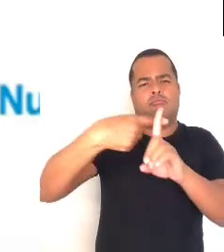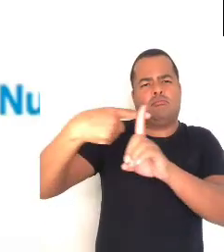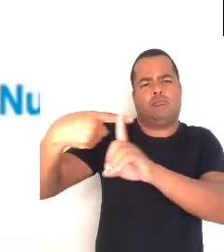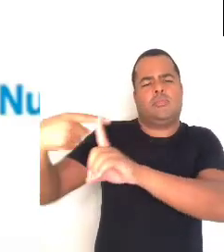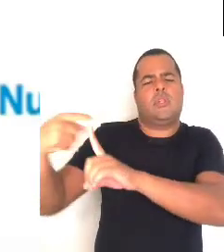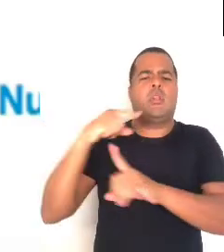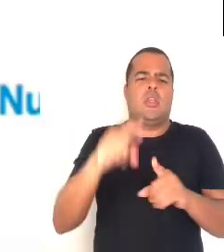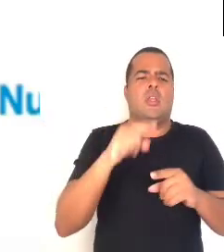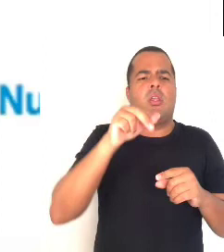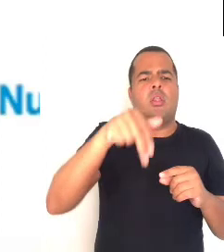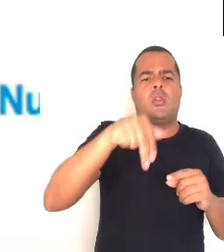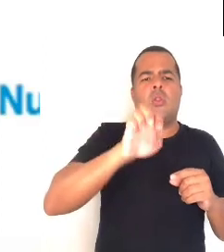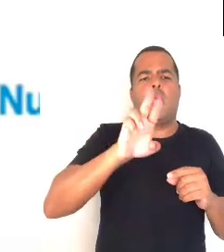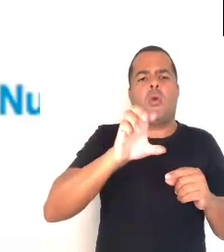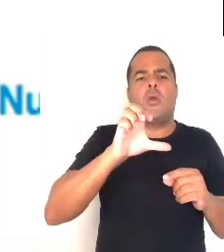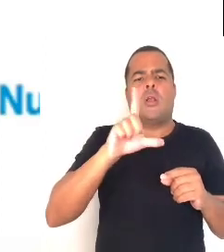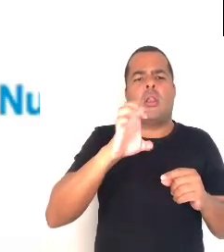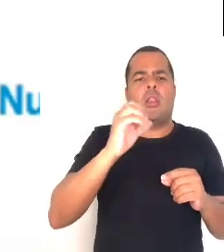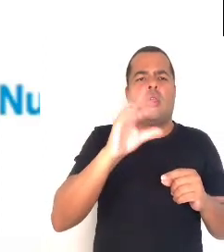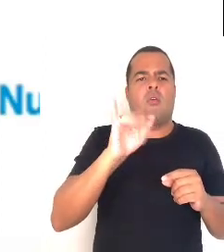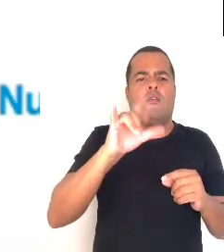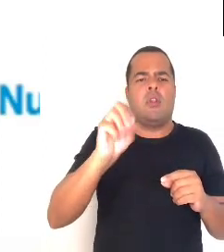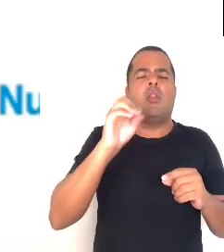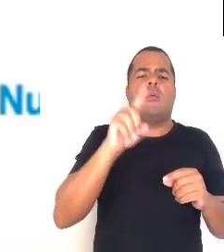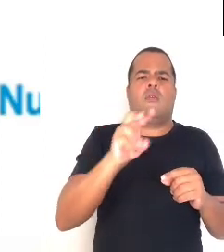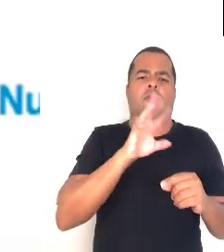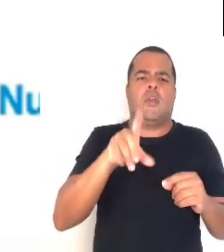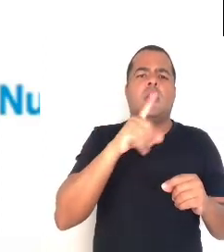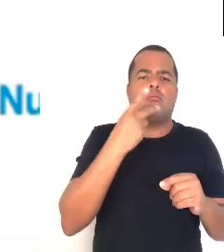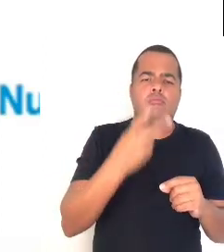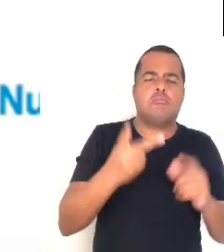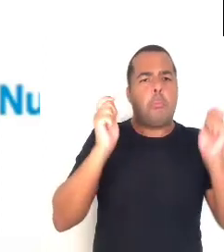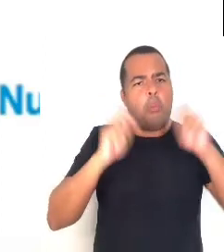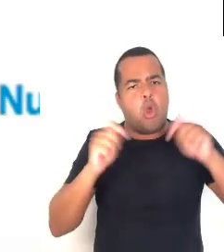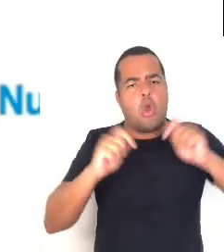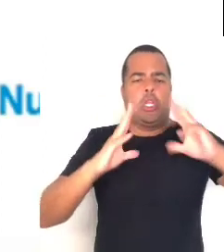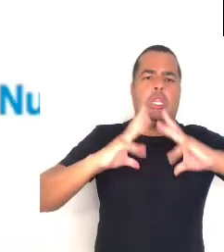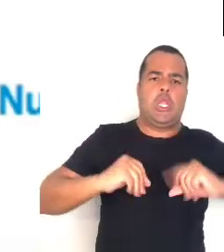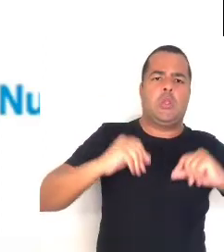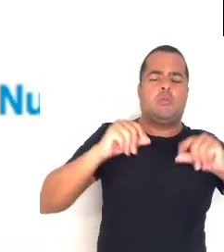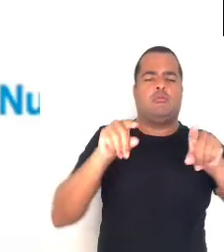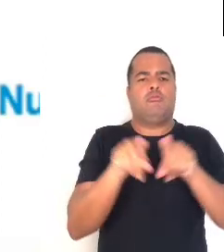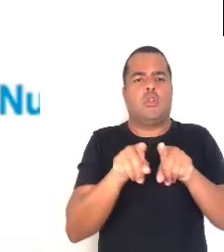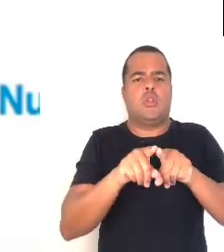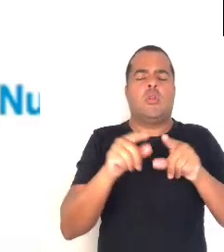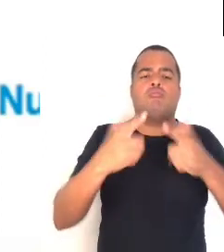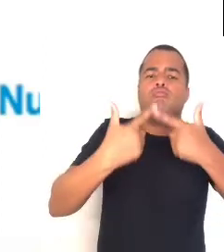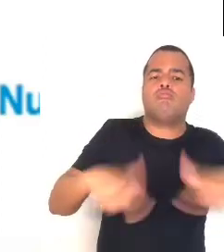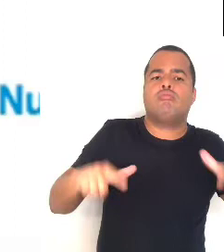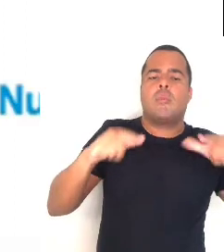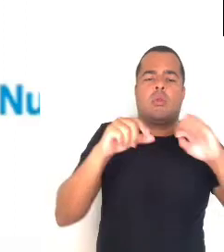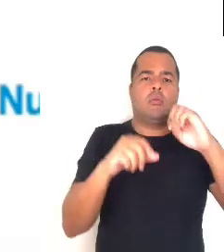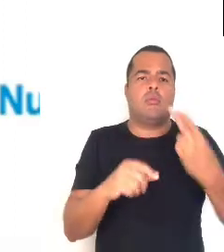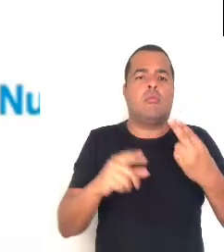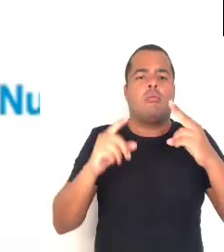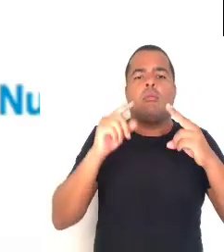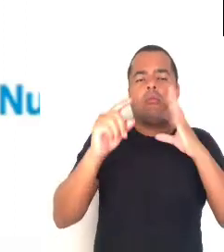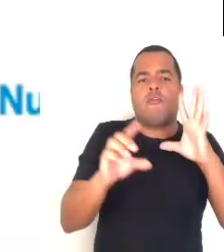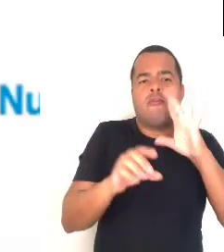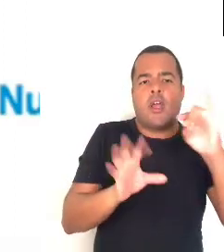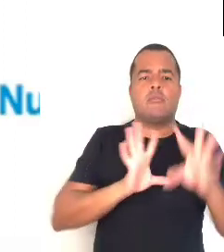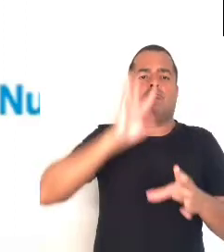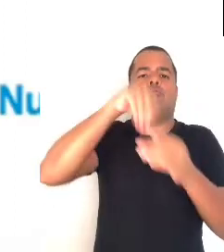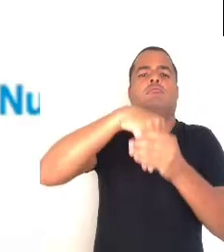carga positiva. Então, esse nucleófilo que tem pares de elétrons disponíveis, pode ser uma espécie neutra ou com excesso de carga